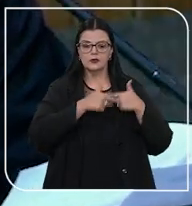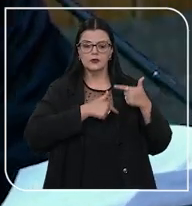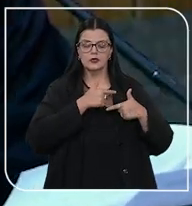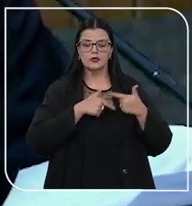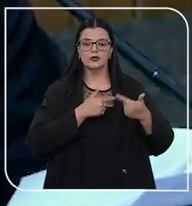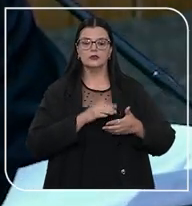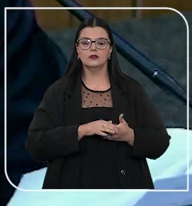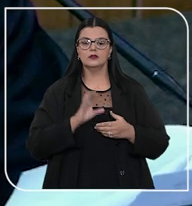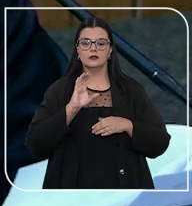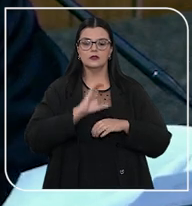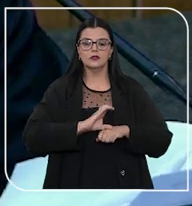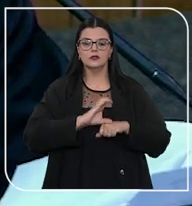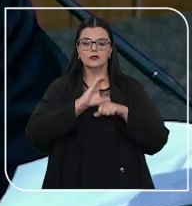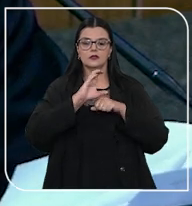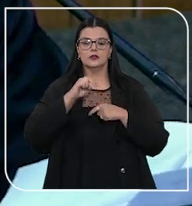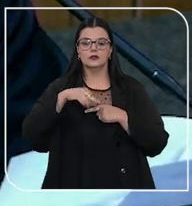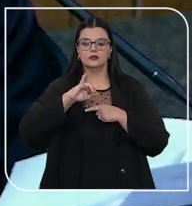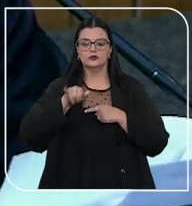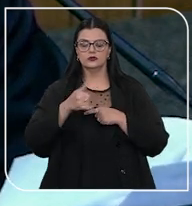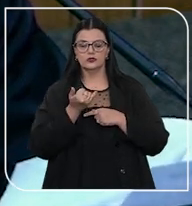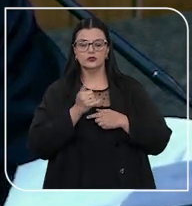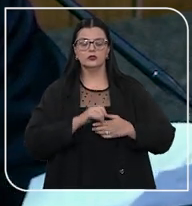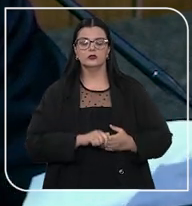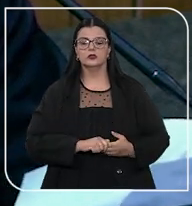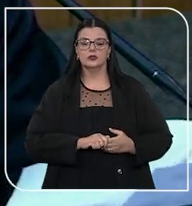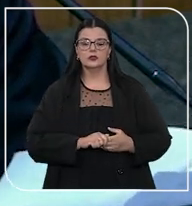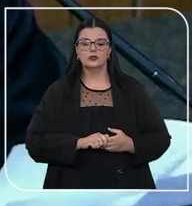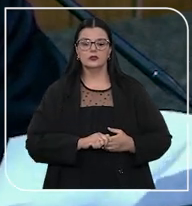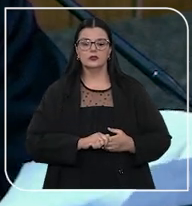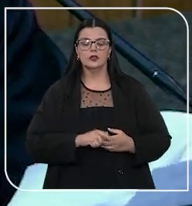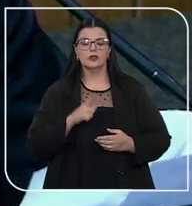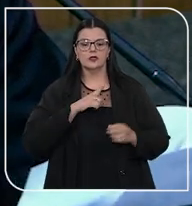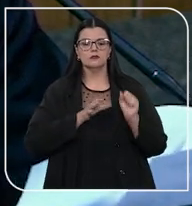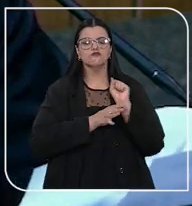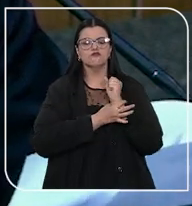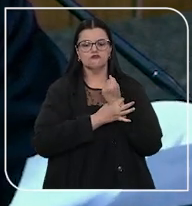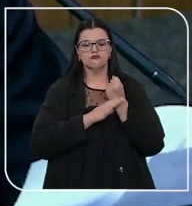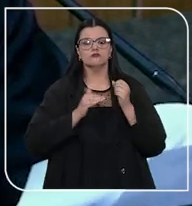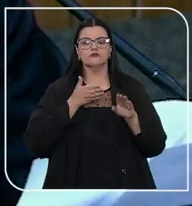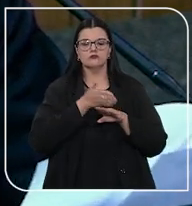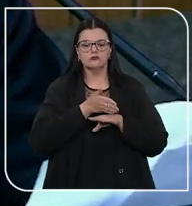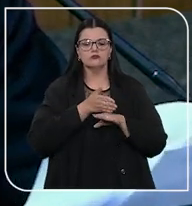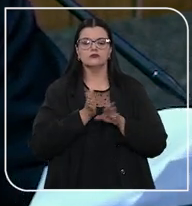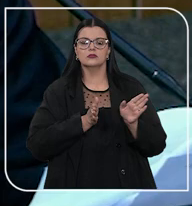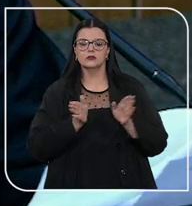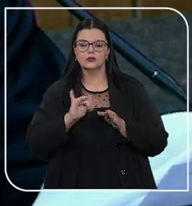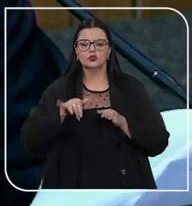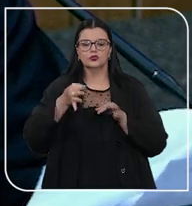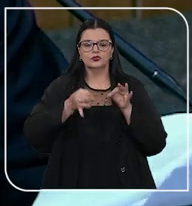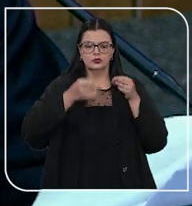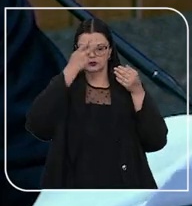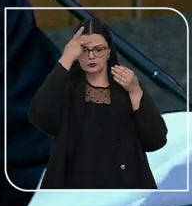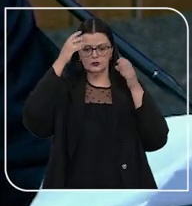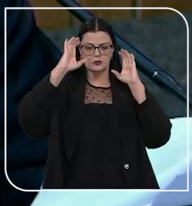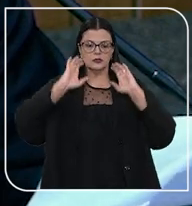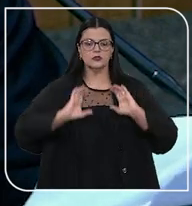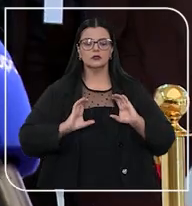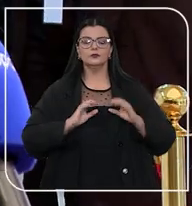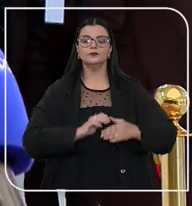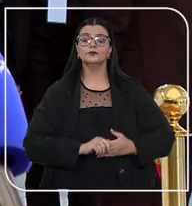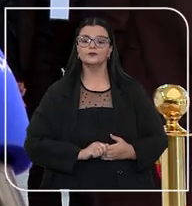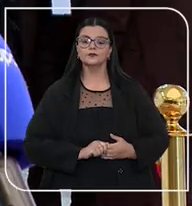trabalho realizado pelo CNJ é essencial para garantir o acesso à justiça para todos os